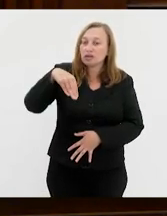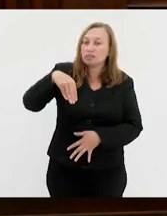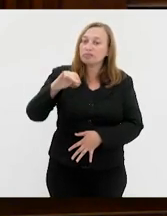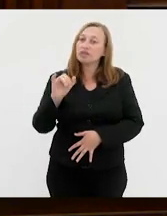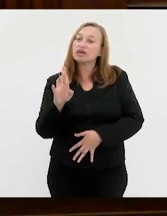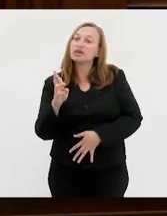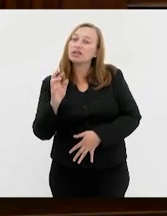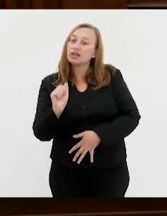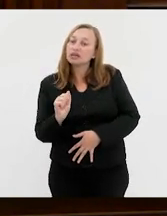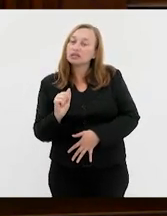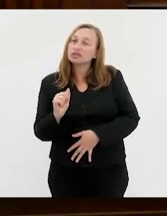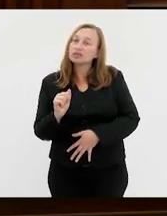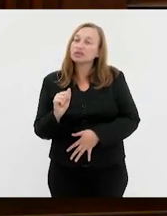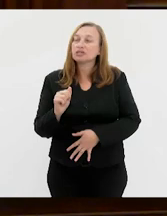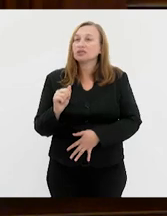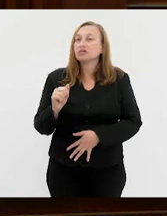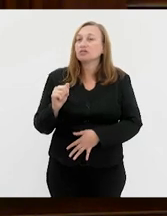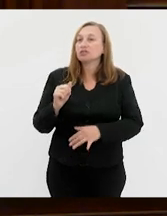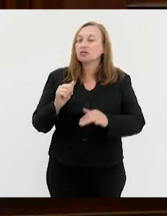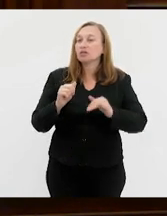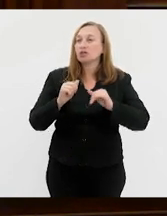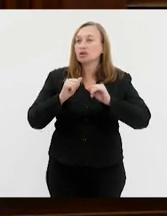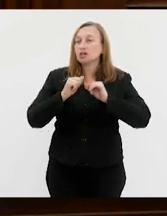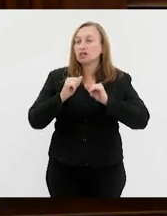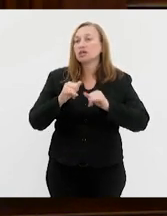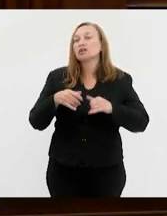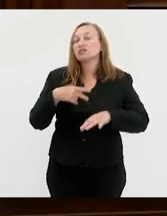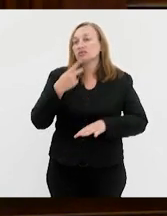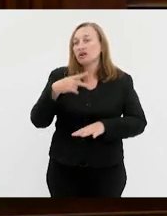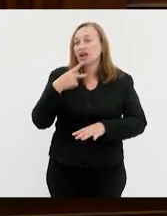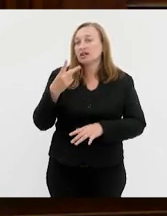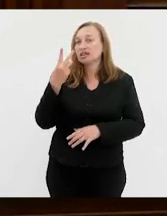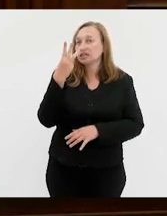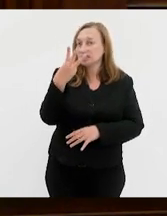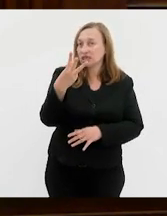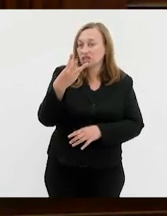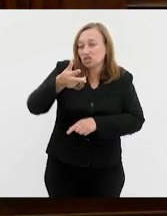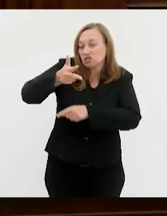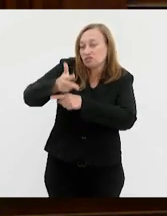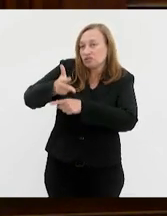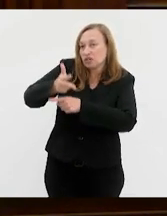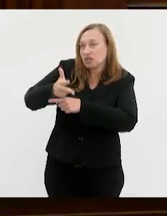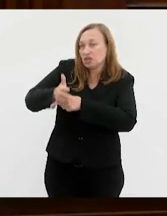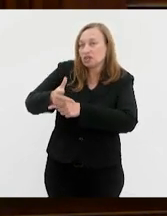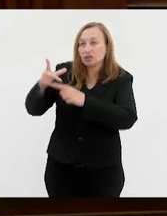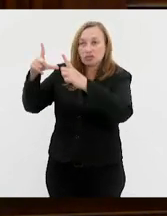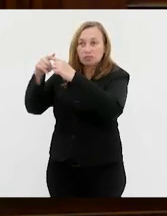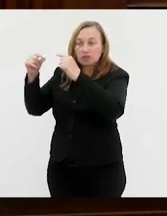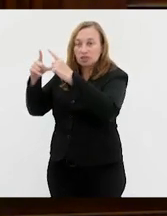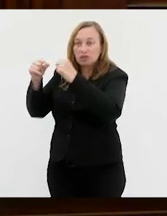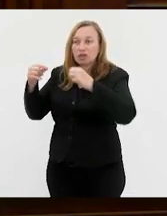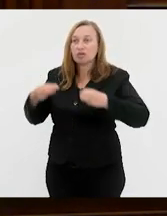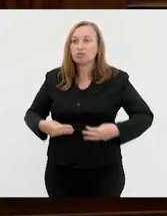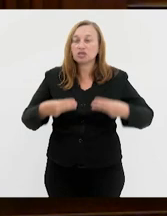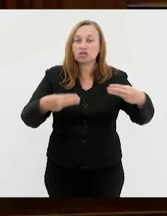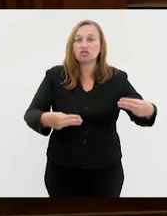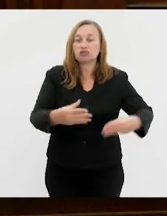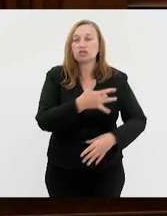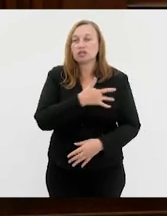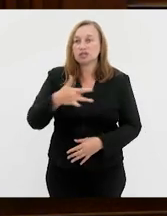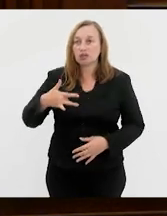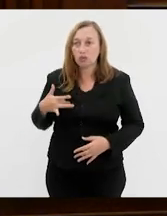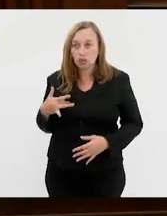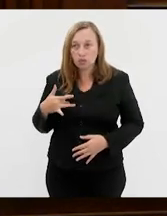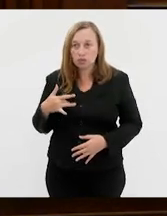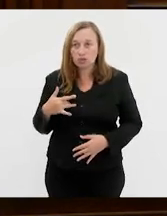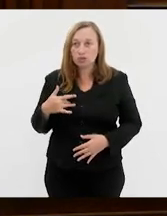foi comentado em 3 vídeos de Brasília. Um ministro da Saúde, que mandou